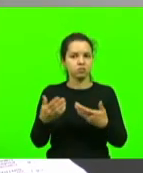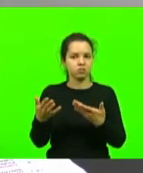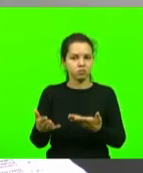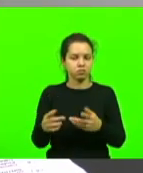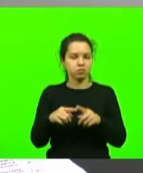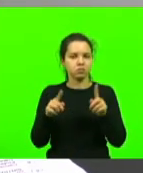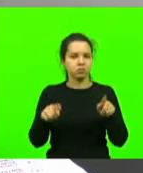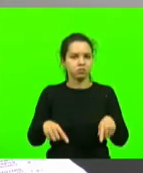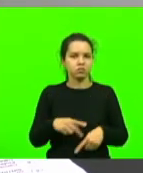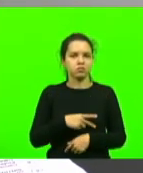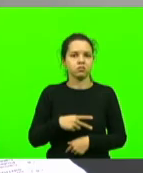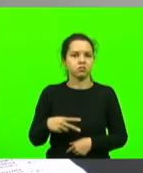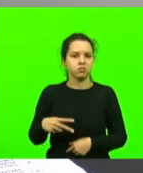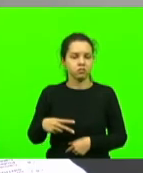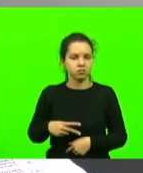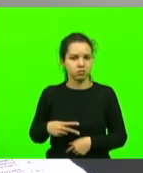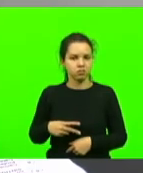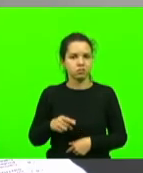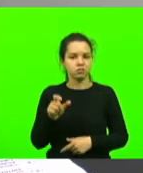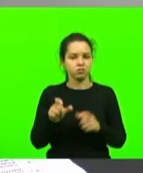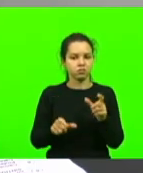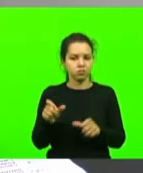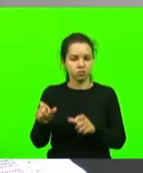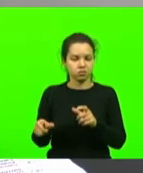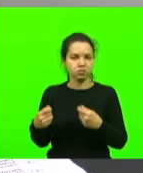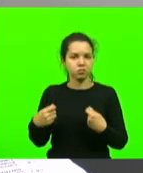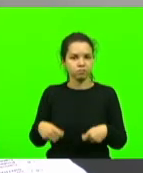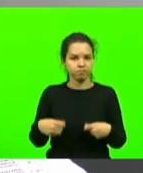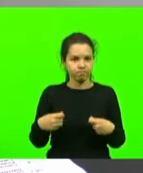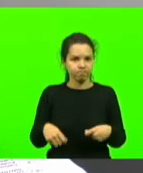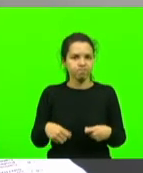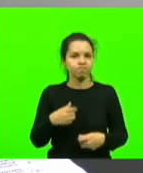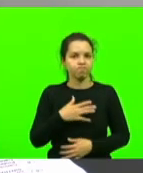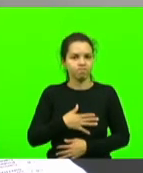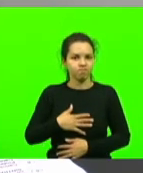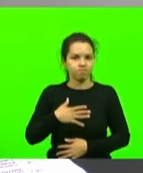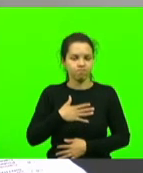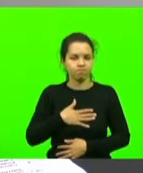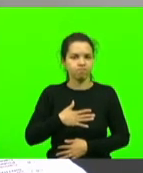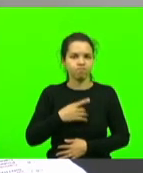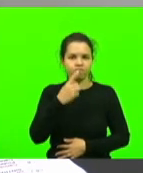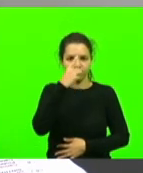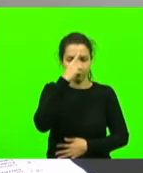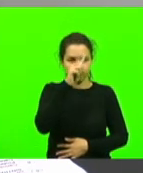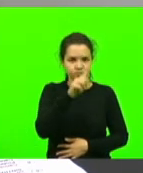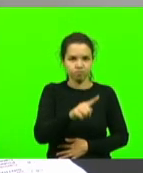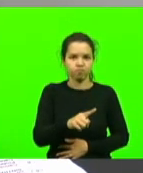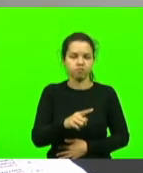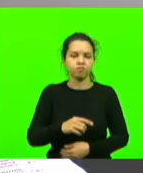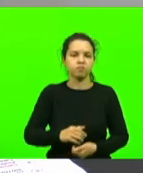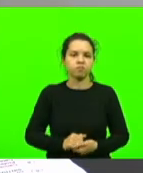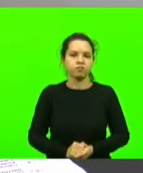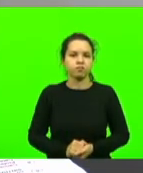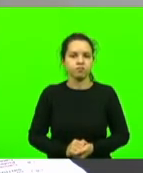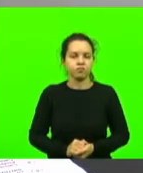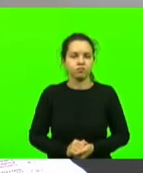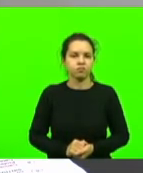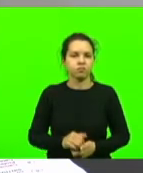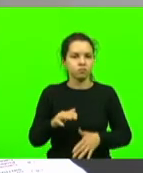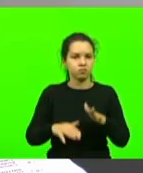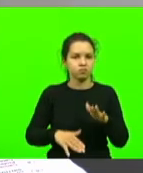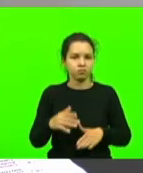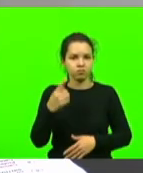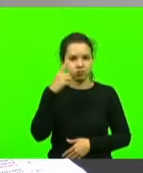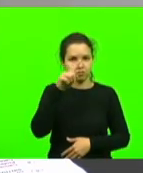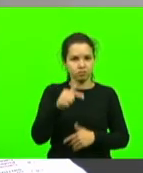ele tem que chegar nas pessoas e eu gostei muito da ideia do dia sem atividade pública Talvez